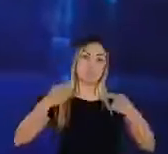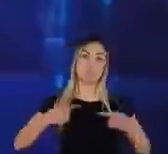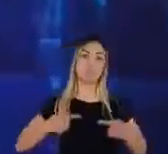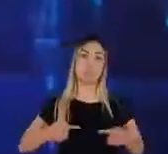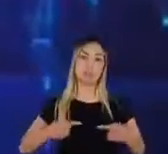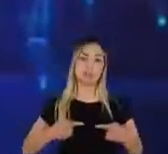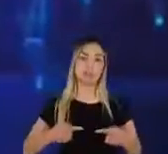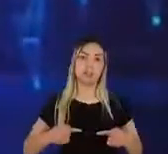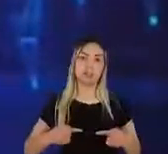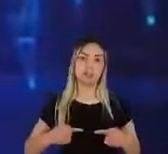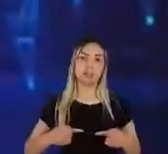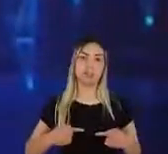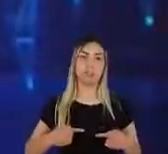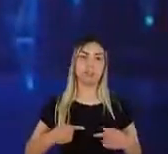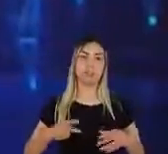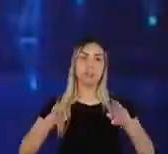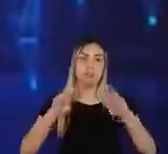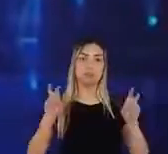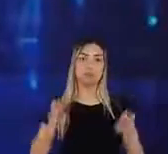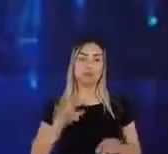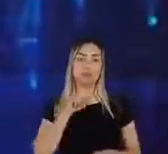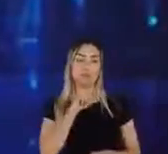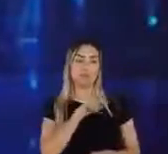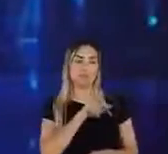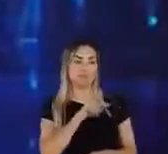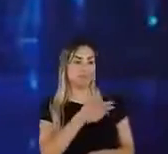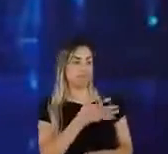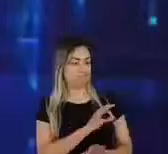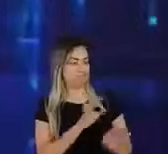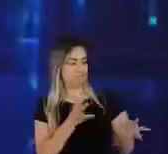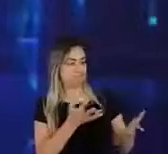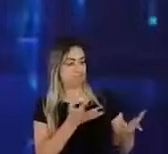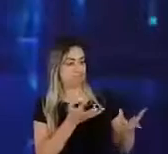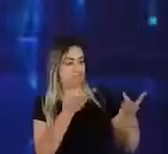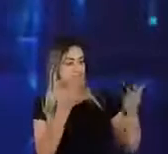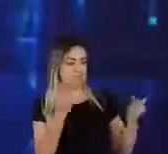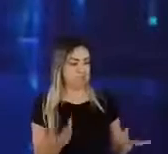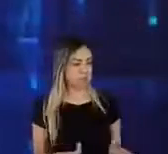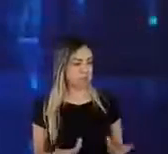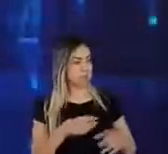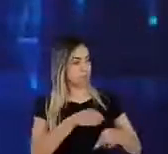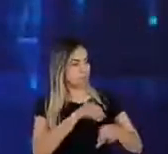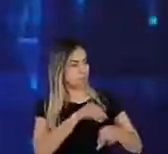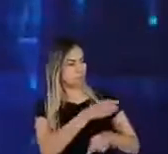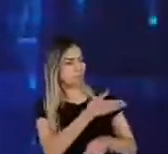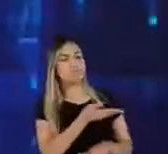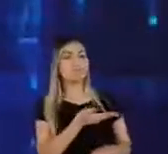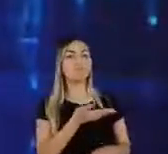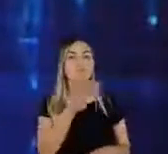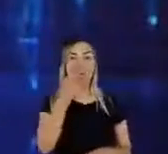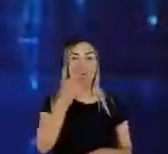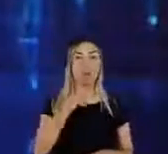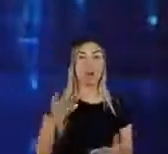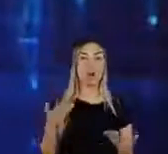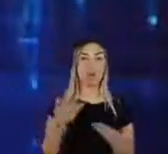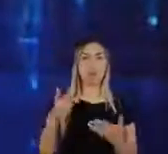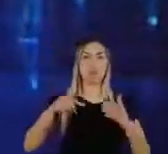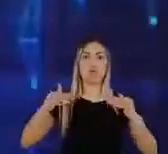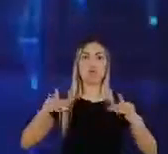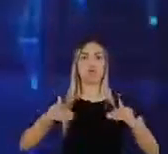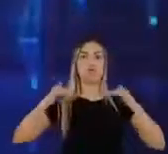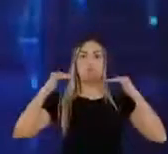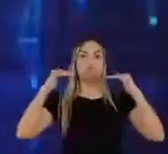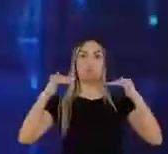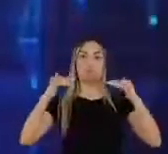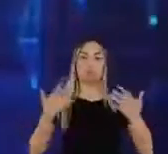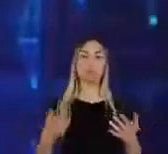de um fera como o Denis aqui e ter você como mediador Eu acho que o sarrafo aqui tá elevadíssimo E